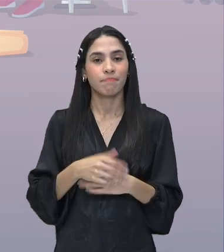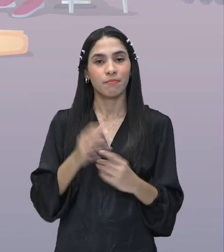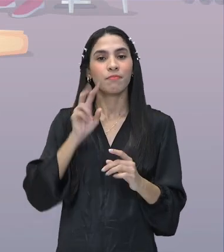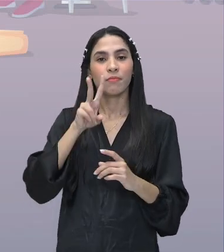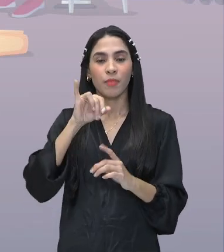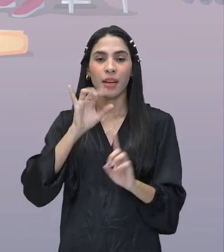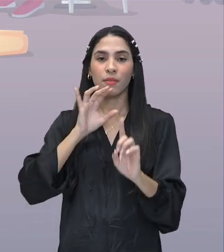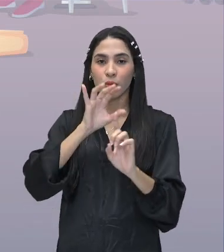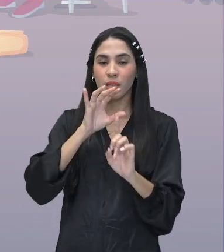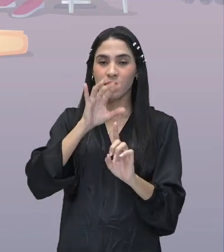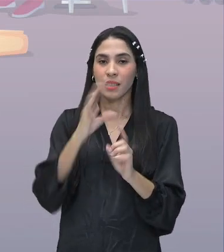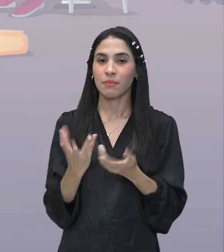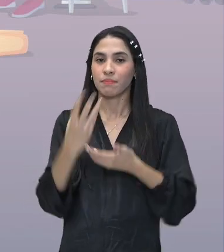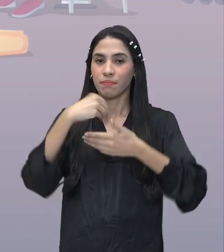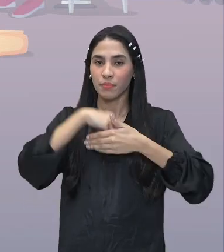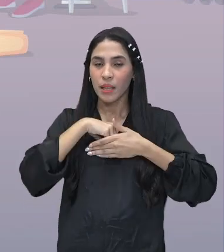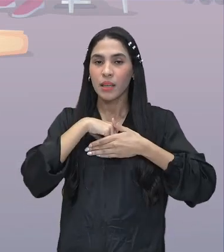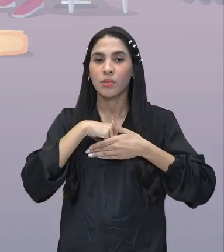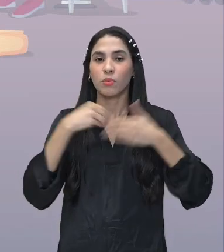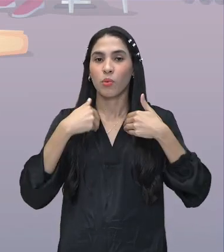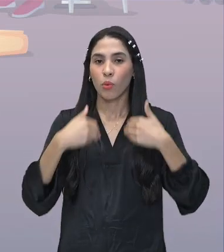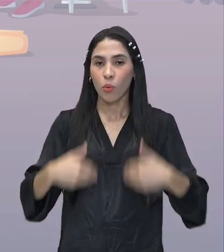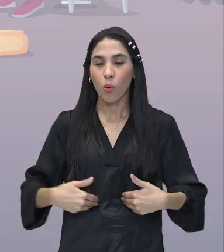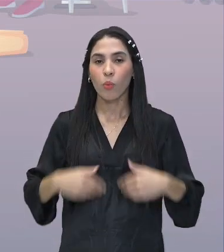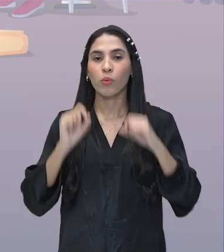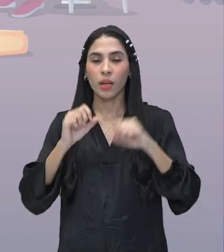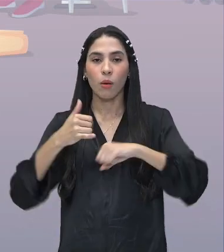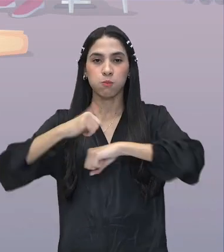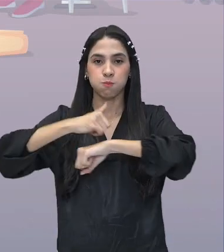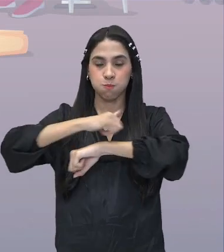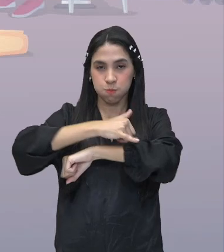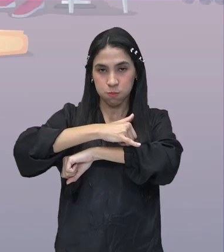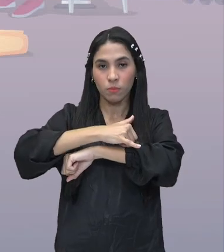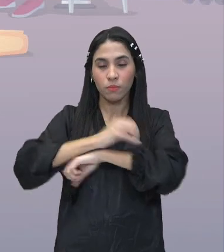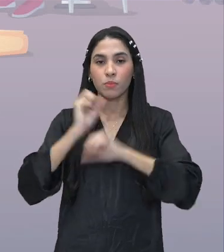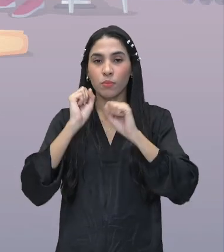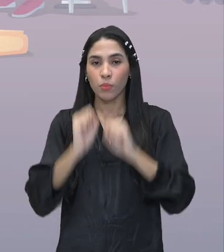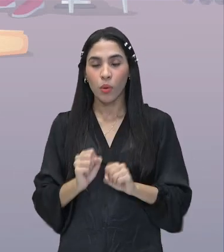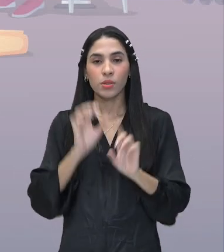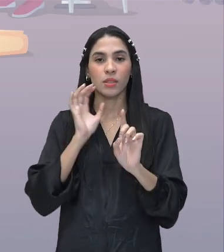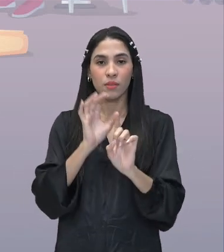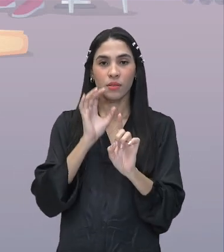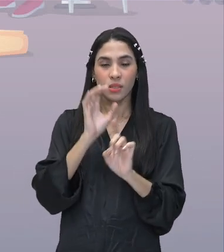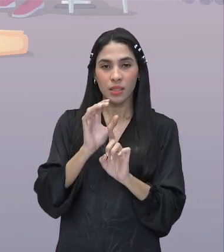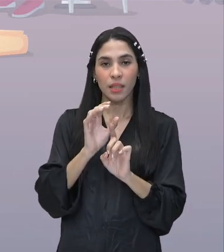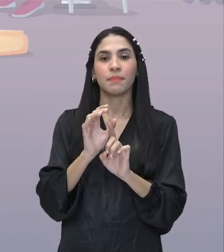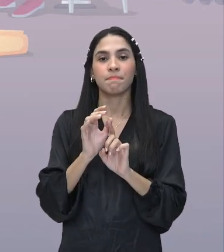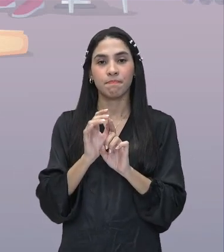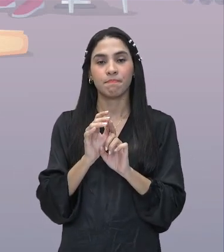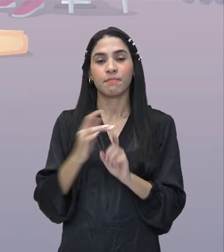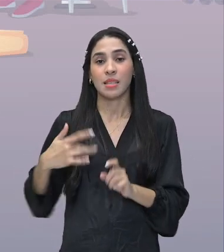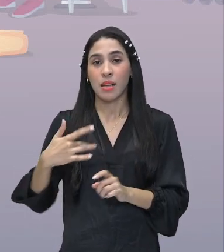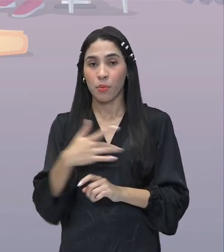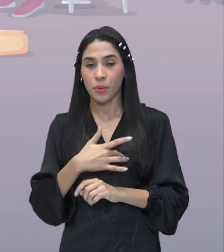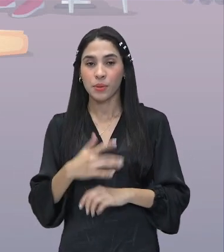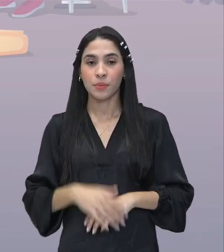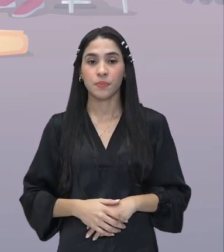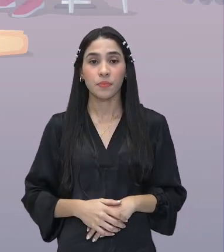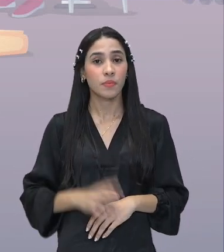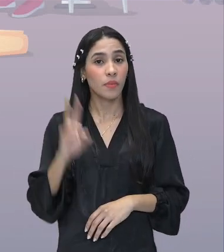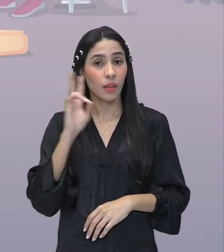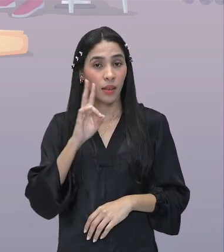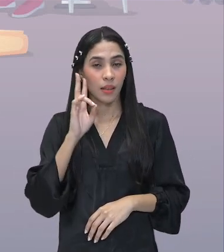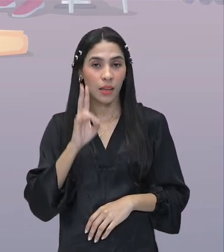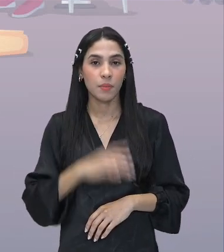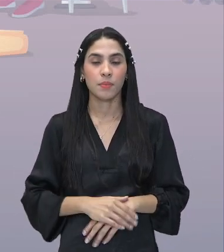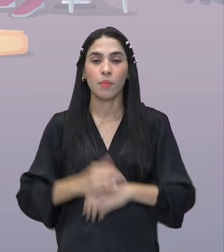vai apresentar ali um certo grau de sobrepeso, obesidade, que pode impactar negativamente a sua saúde. Lembrem-se que